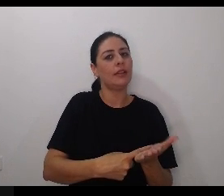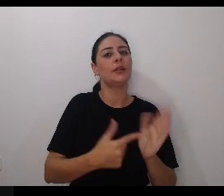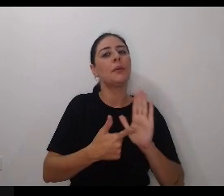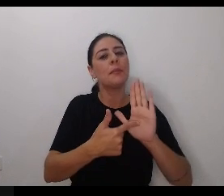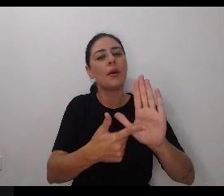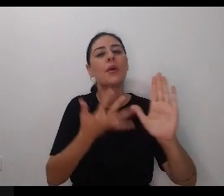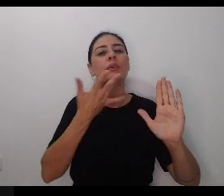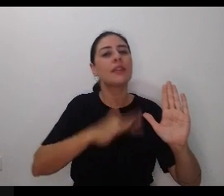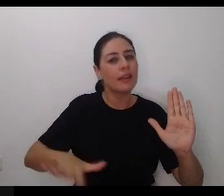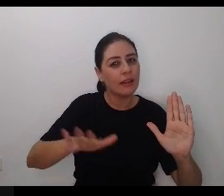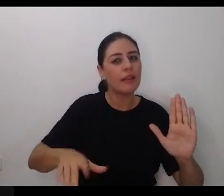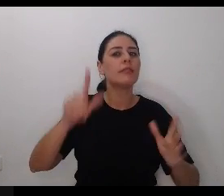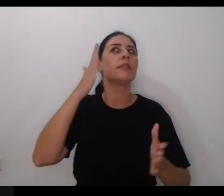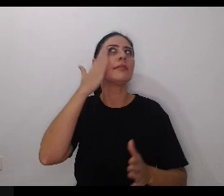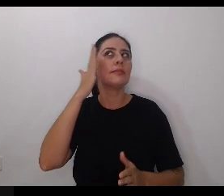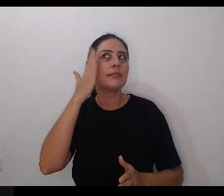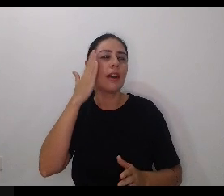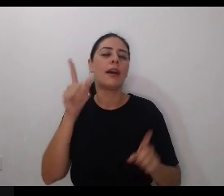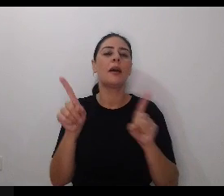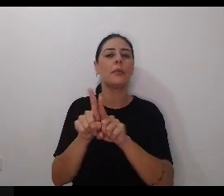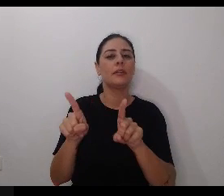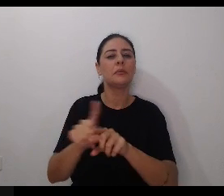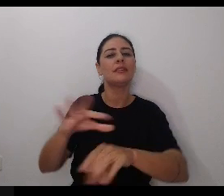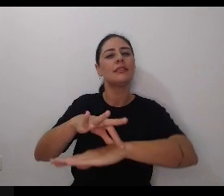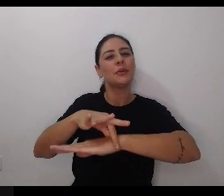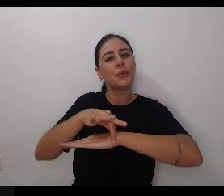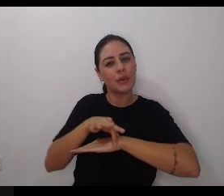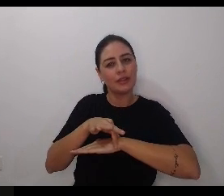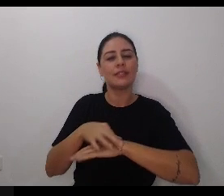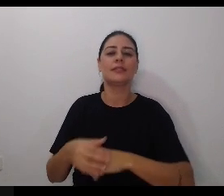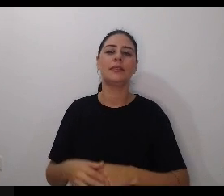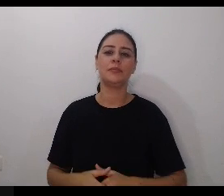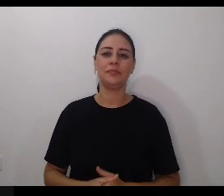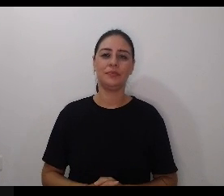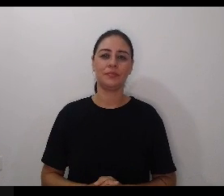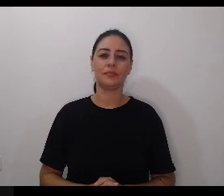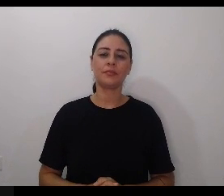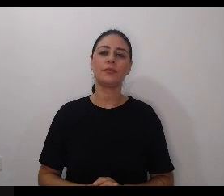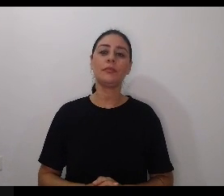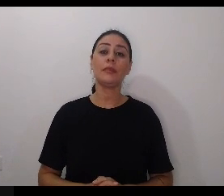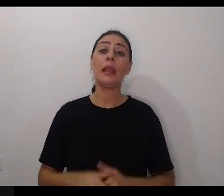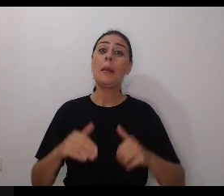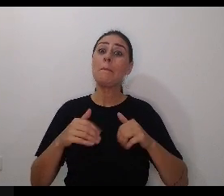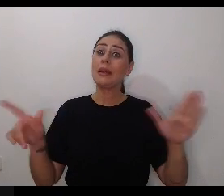Faz bem ter regras e combinados, situa a criança, também traz uma previsibilidade,